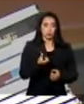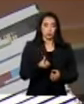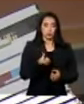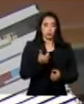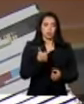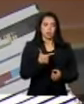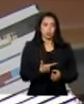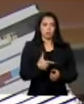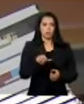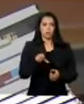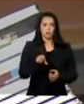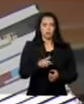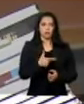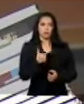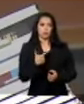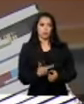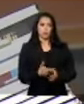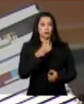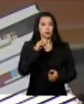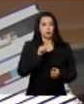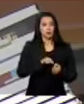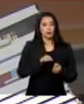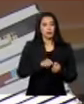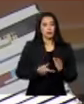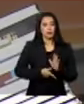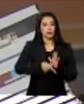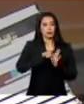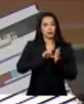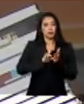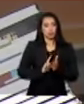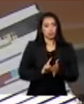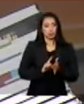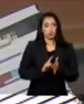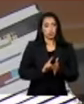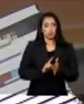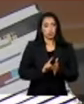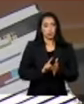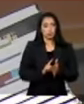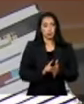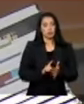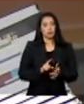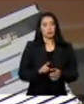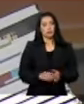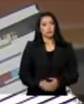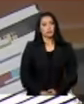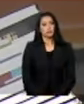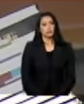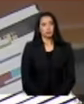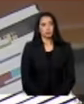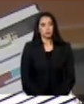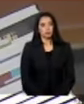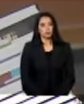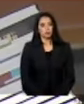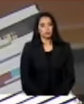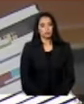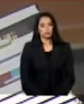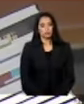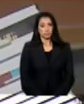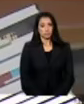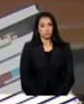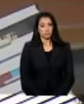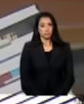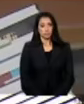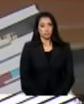orientação jurisprudencial firmada anteriormente. Reporta-se a manifestação